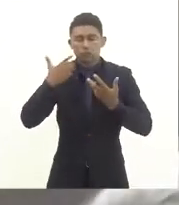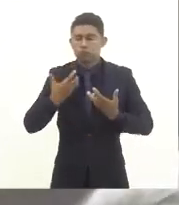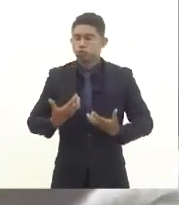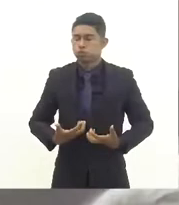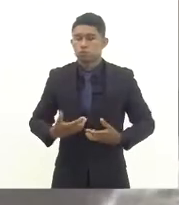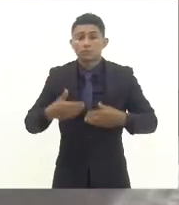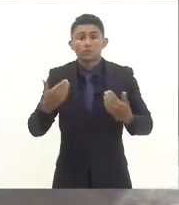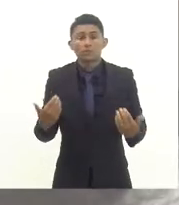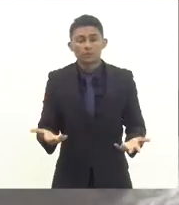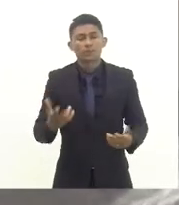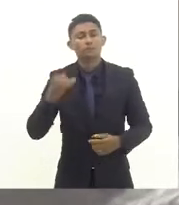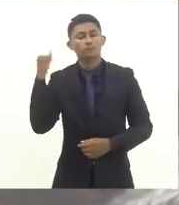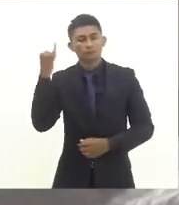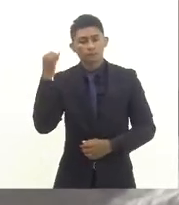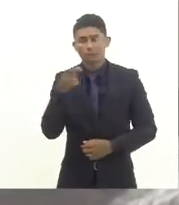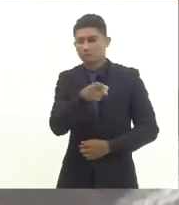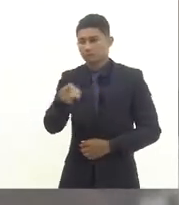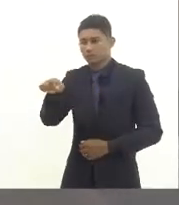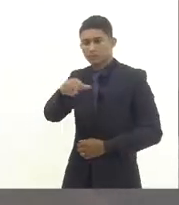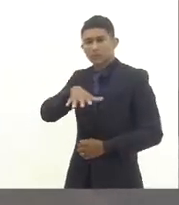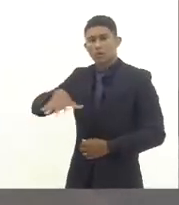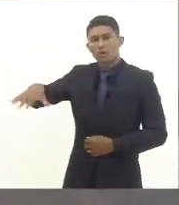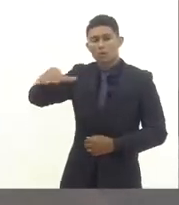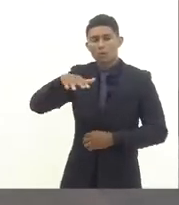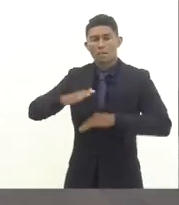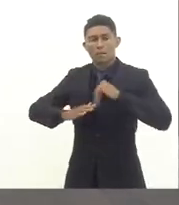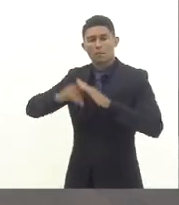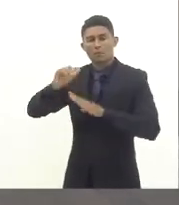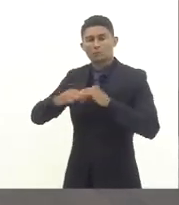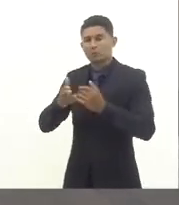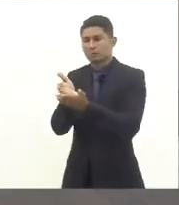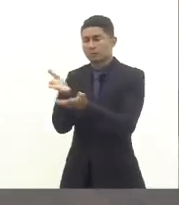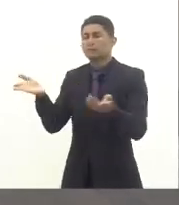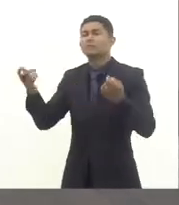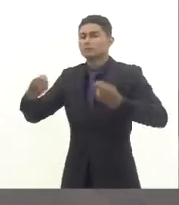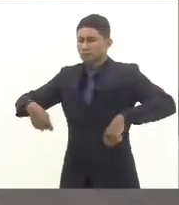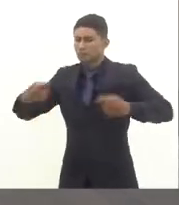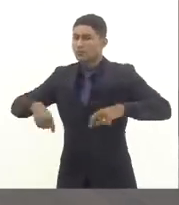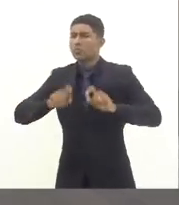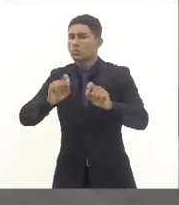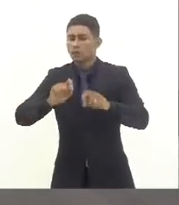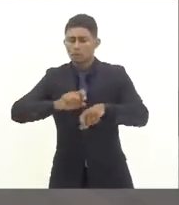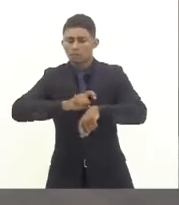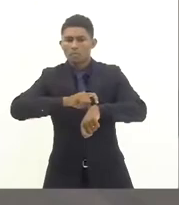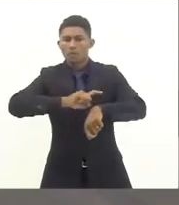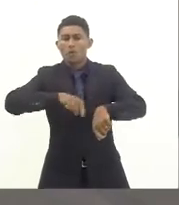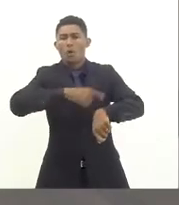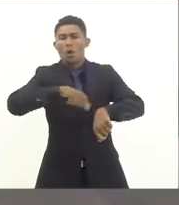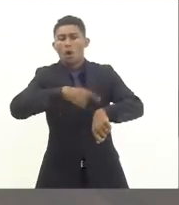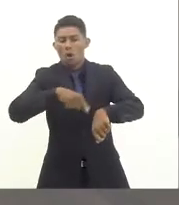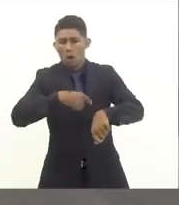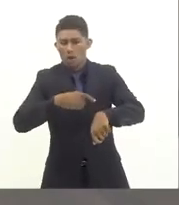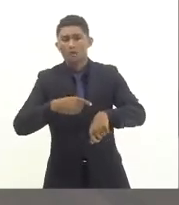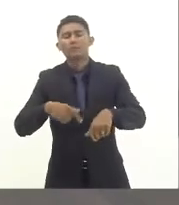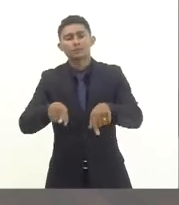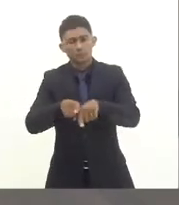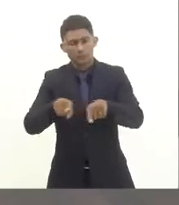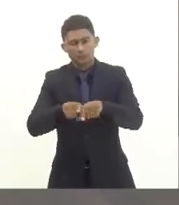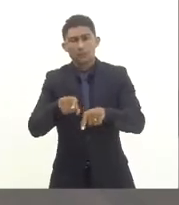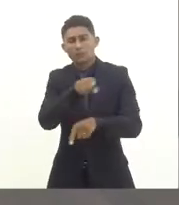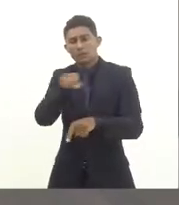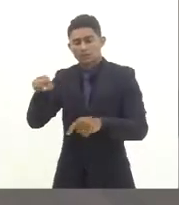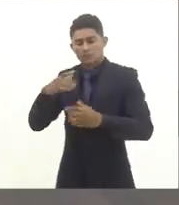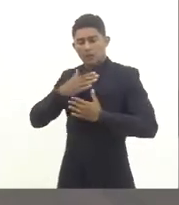reconhecer esse conjunto e os que precisam Ter suas cargas horárias e o seu descanso né